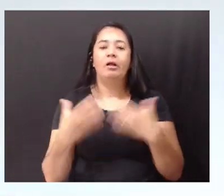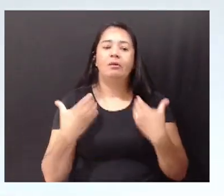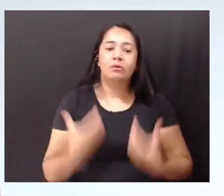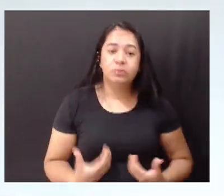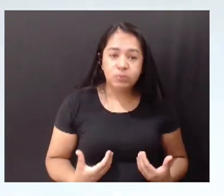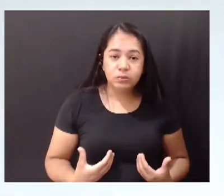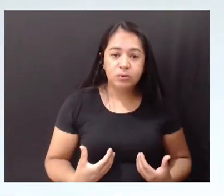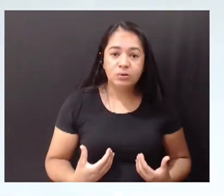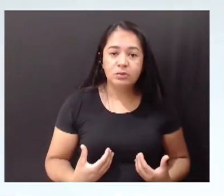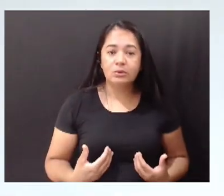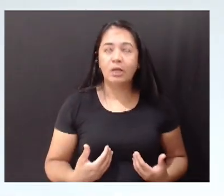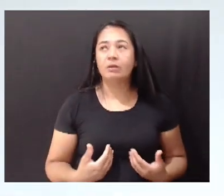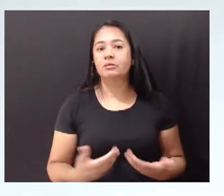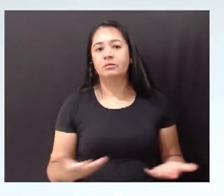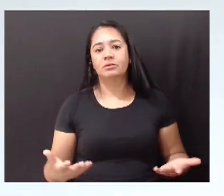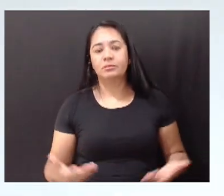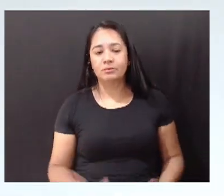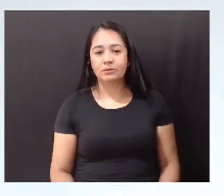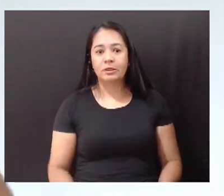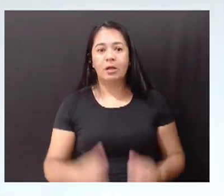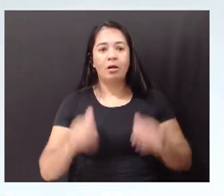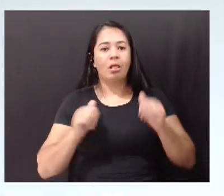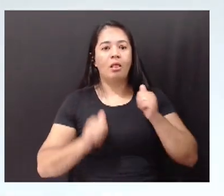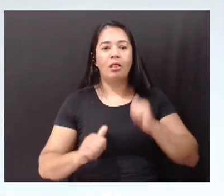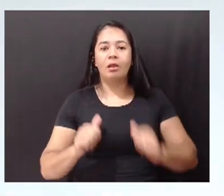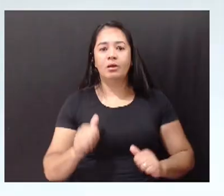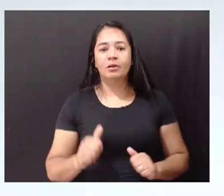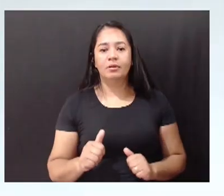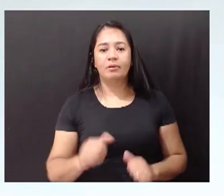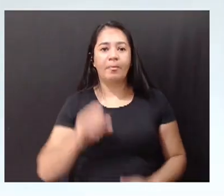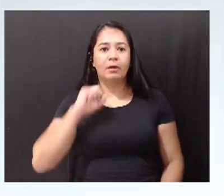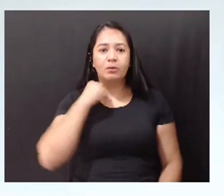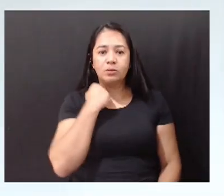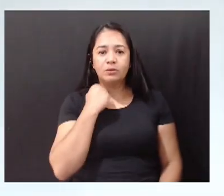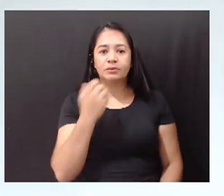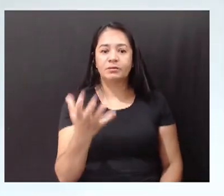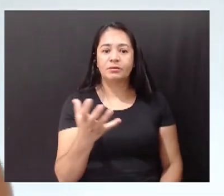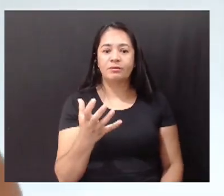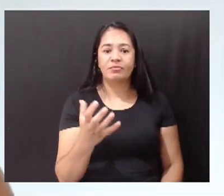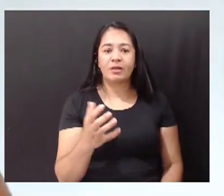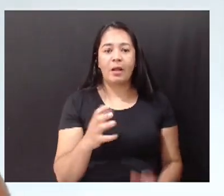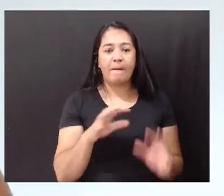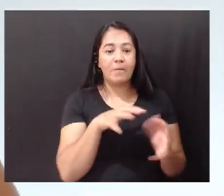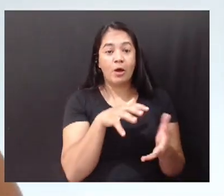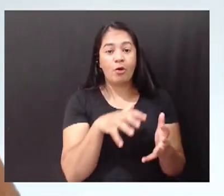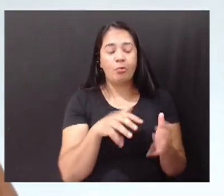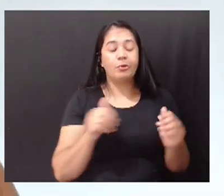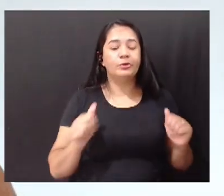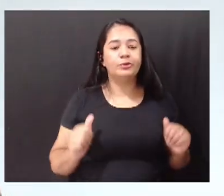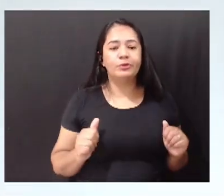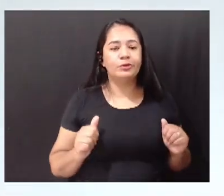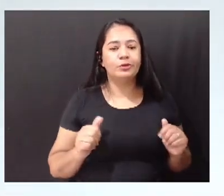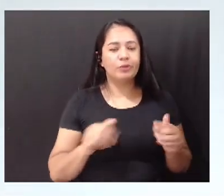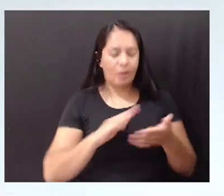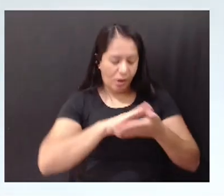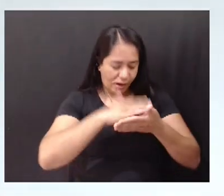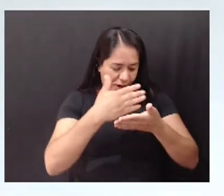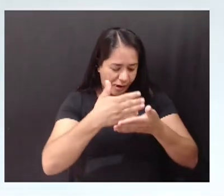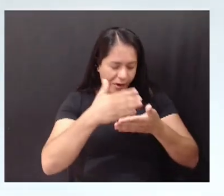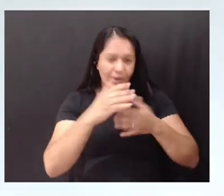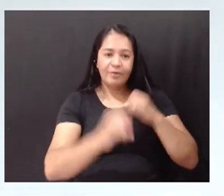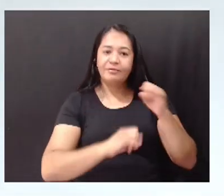estão exaustos, estressados, eles também vão, né, para o seu mundinho, né, virtual ali, e fica